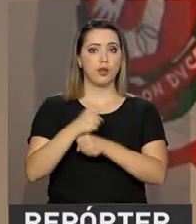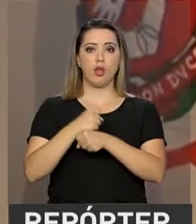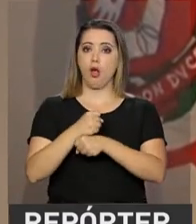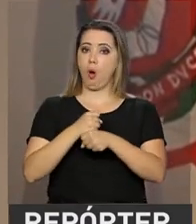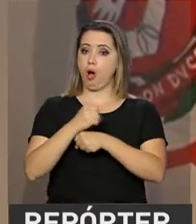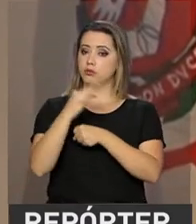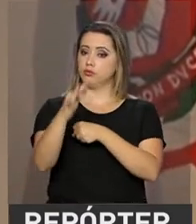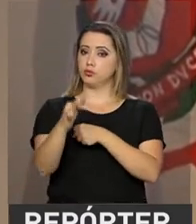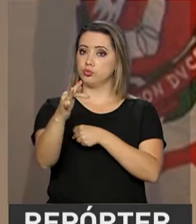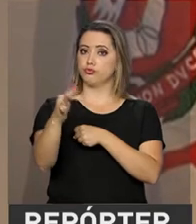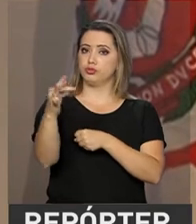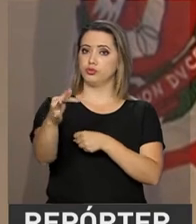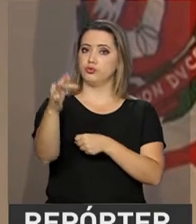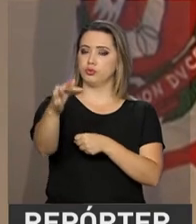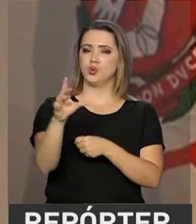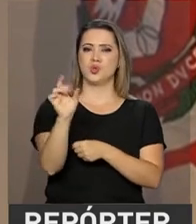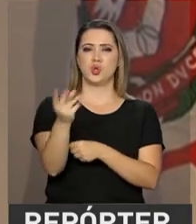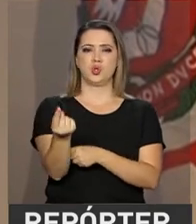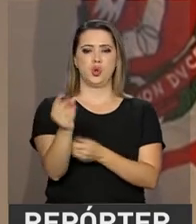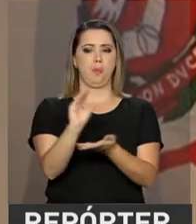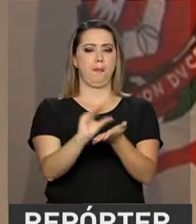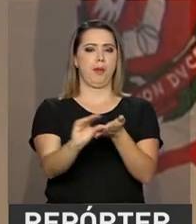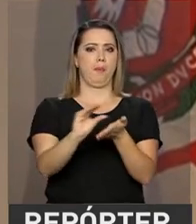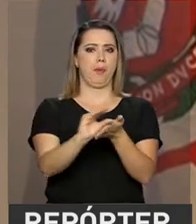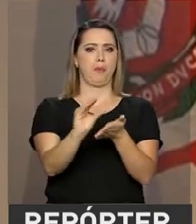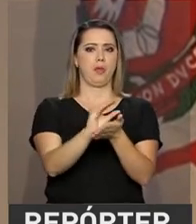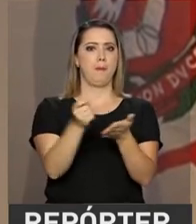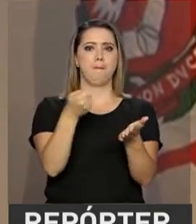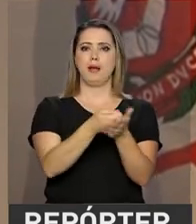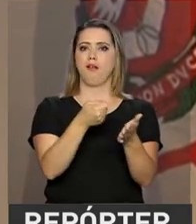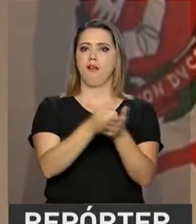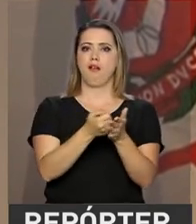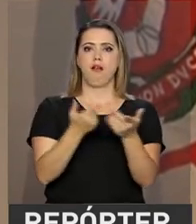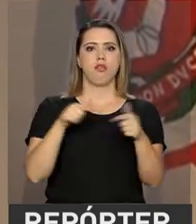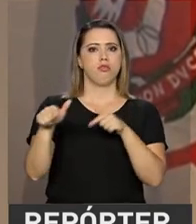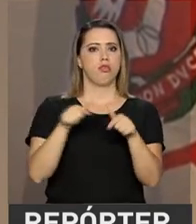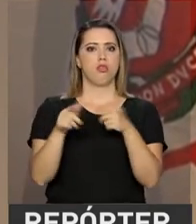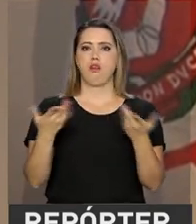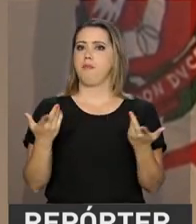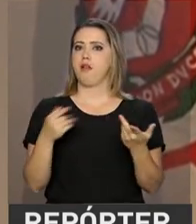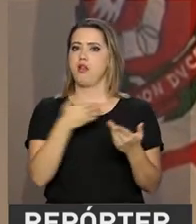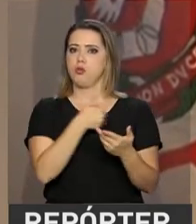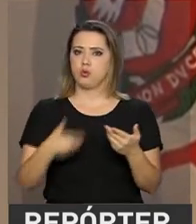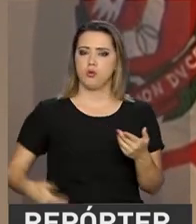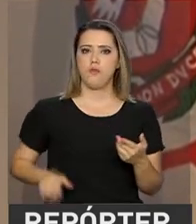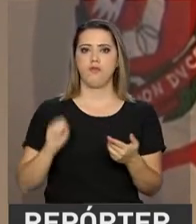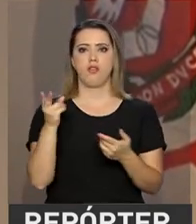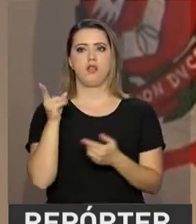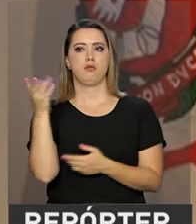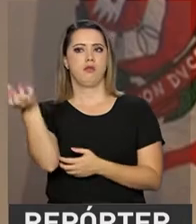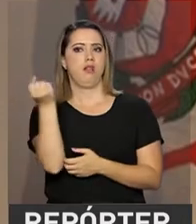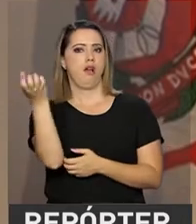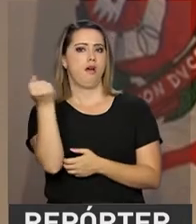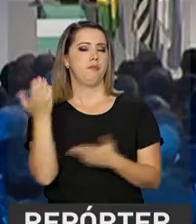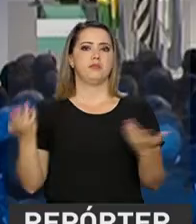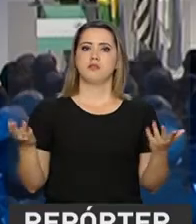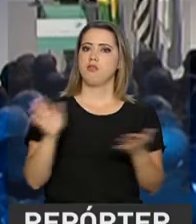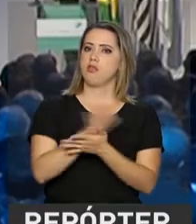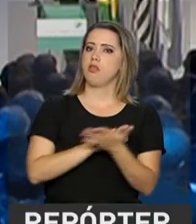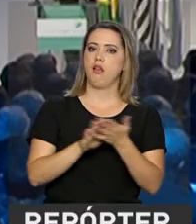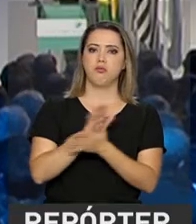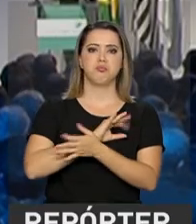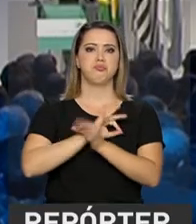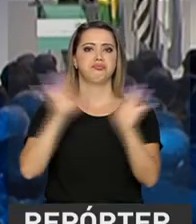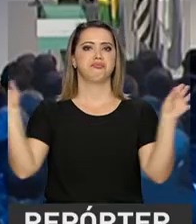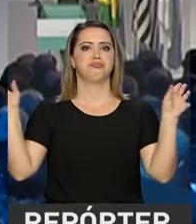na verdade, só haverá recursos para pagar funcionário público e pagar as pensões previdenciárias e nada mais. O